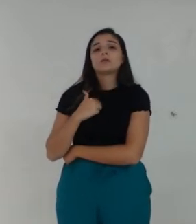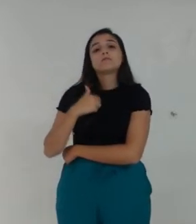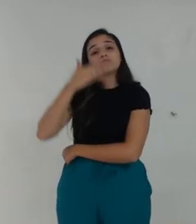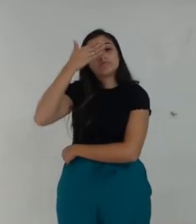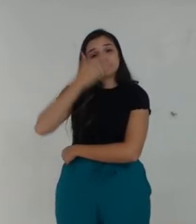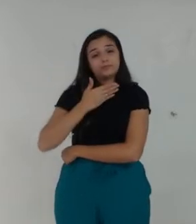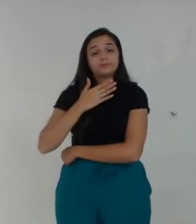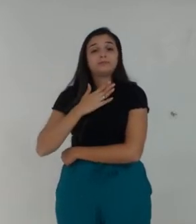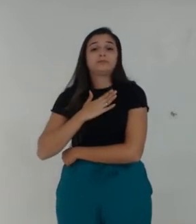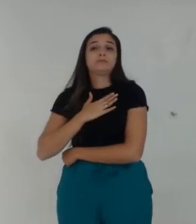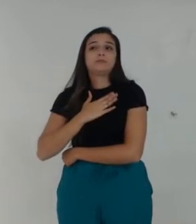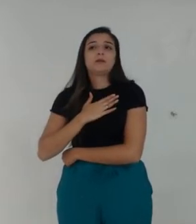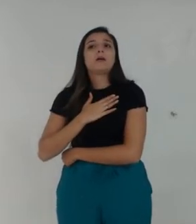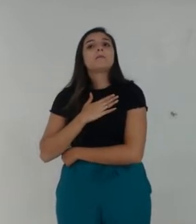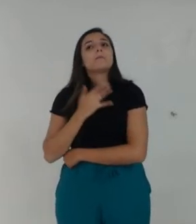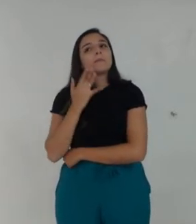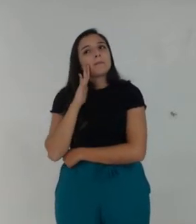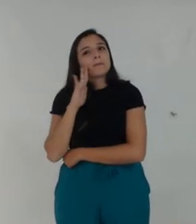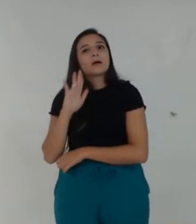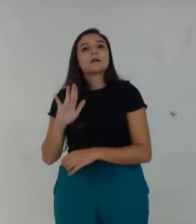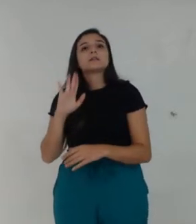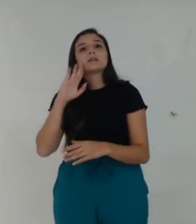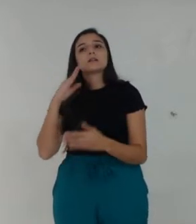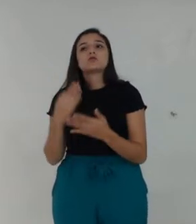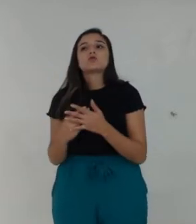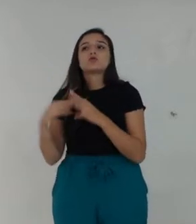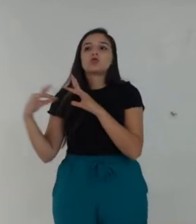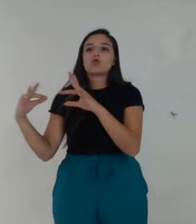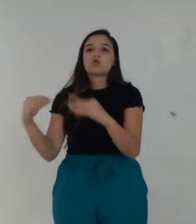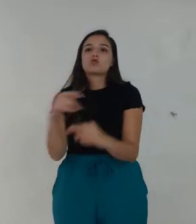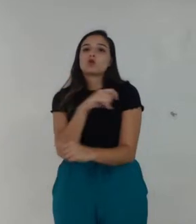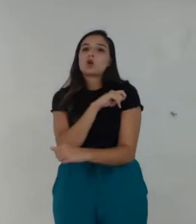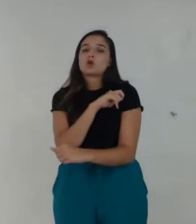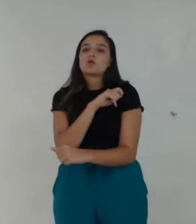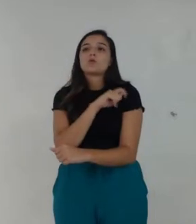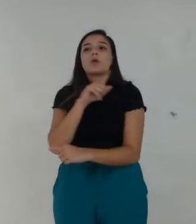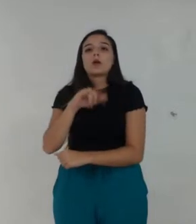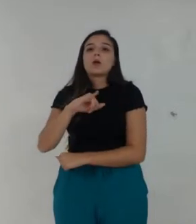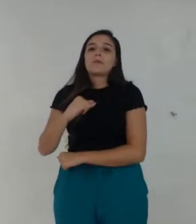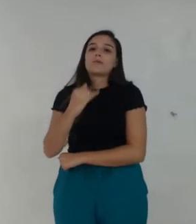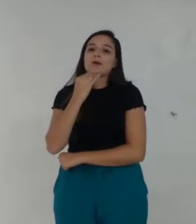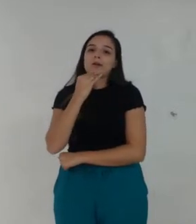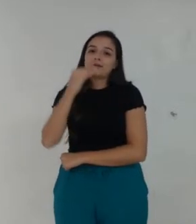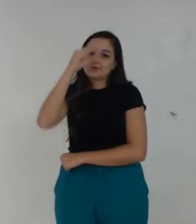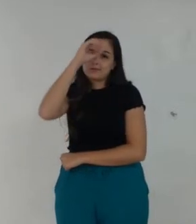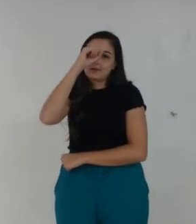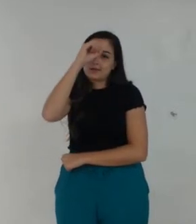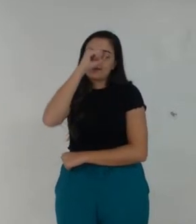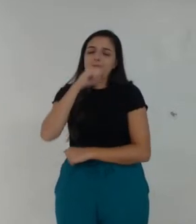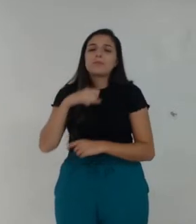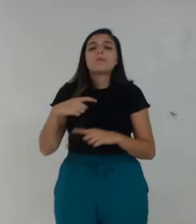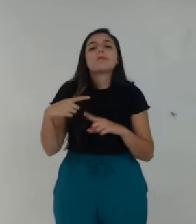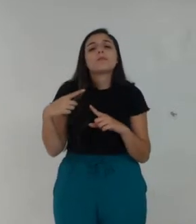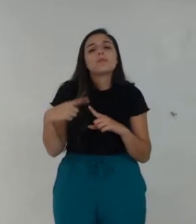eu acho que para todos os estudantes é uma grande oportunidade de aprendizado. Por quê? Porque